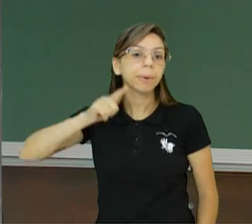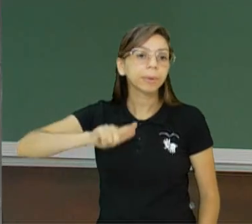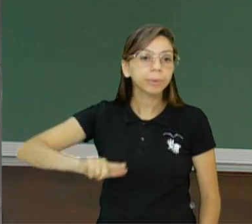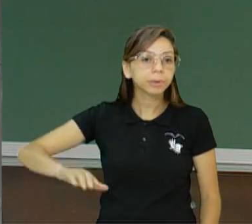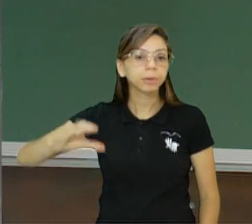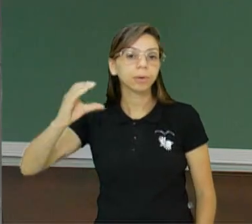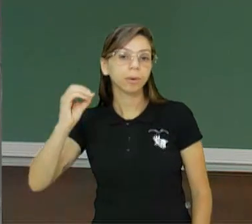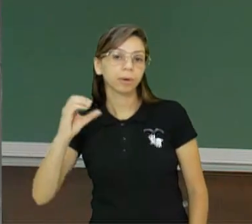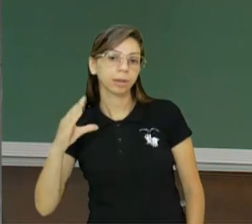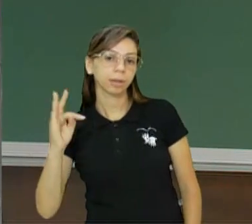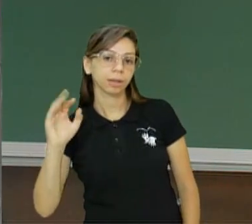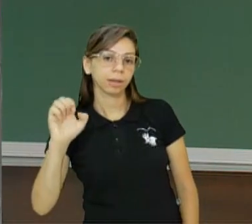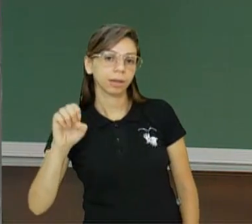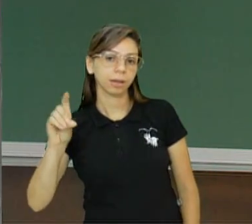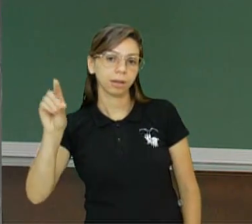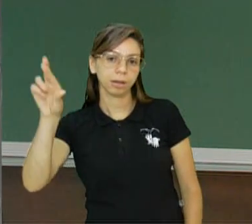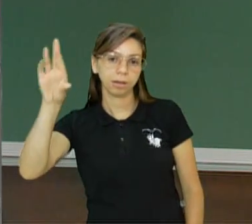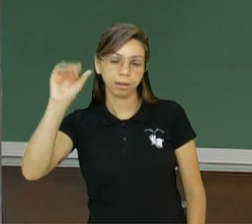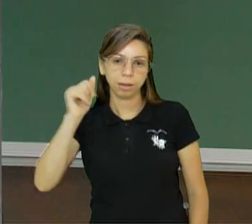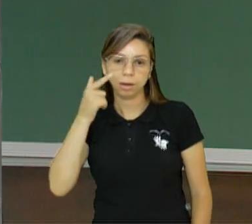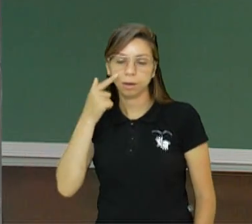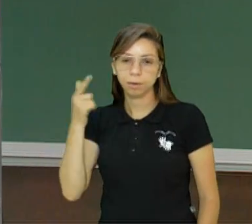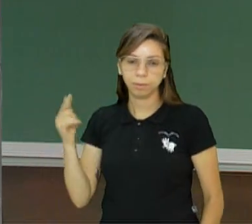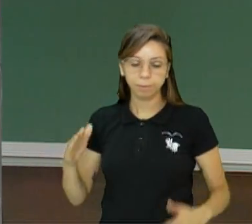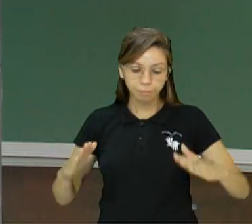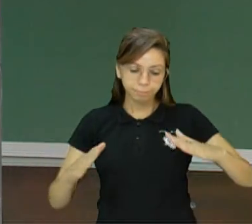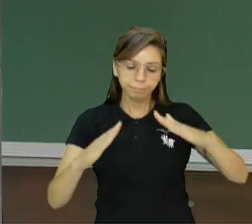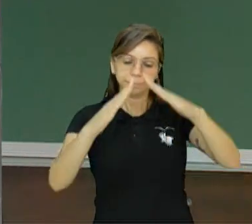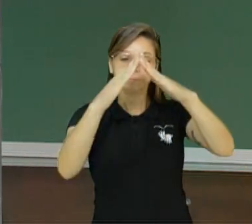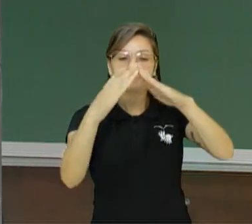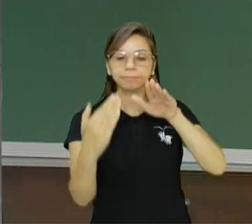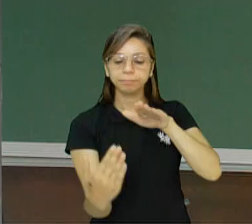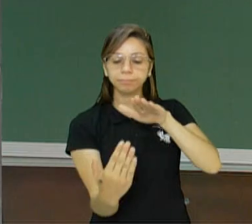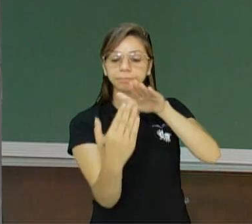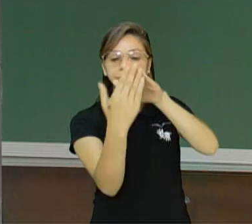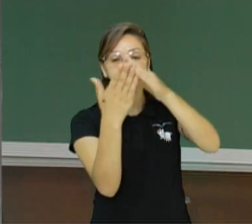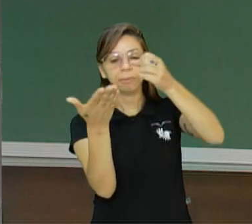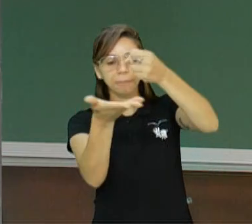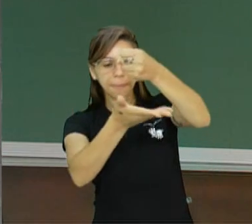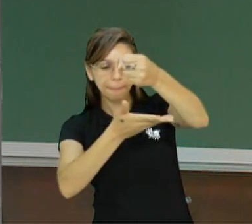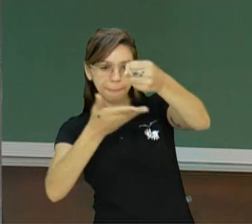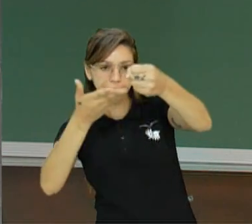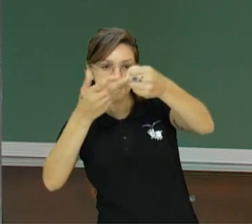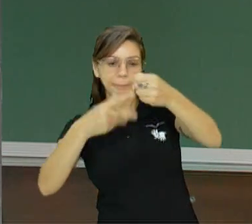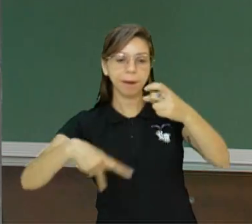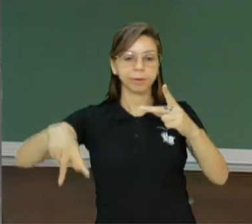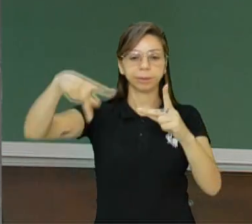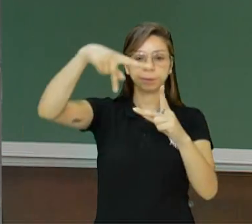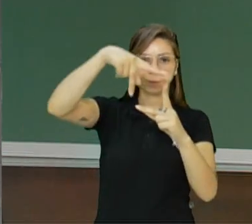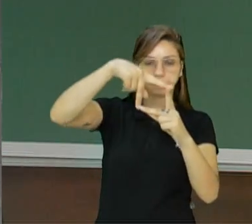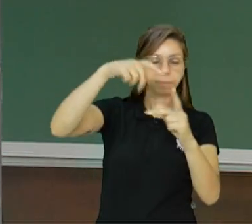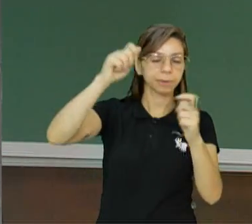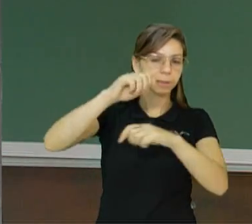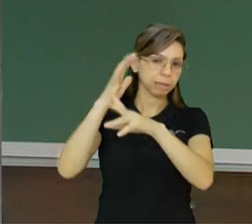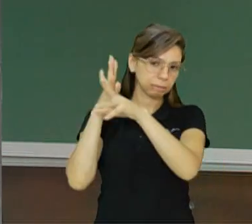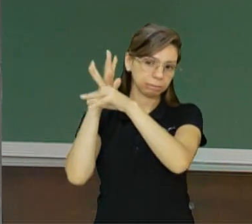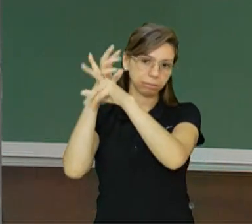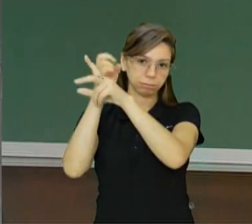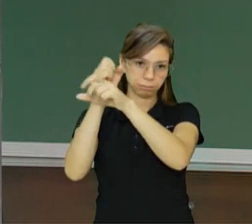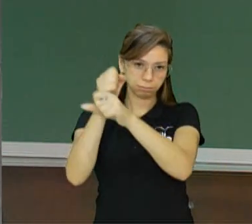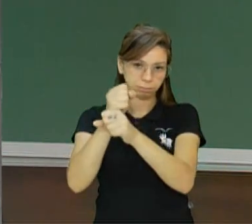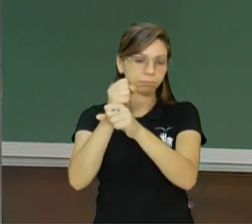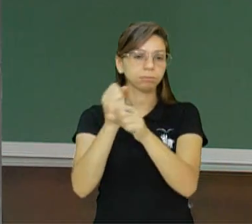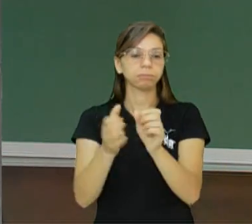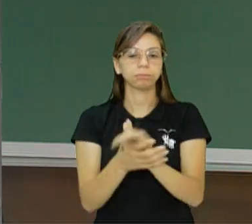octaedro. Então, olha aí nessa pirâmide que você já construiu, veja como que você fez, relembra que você tem que construir de